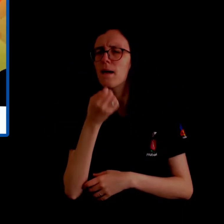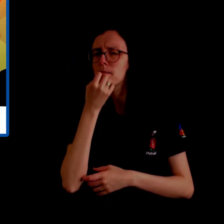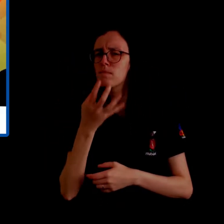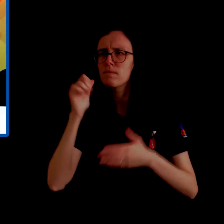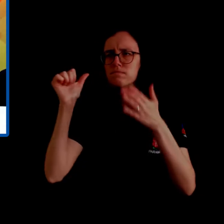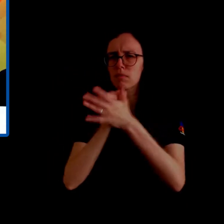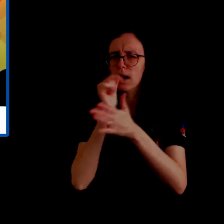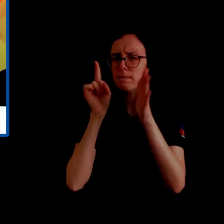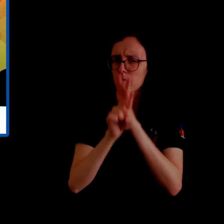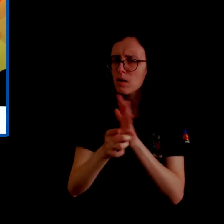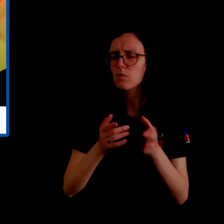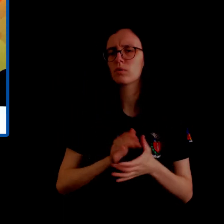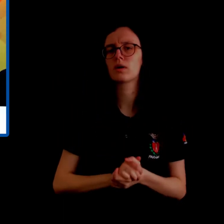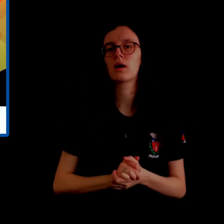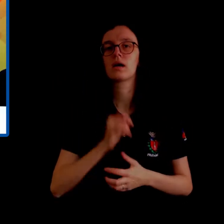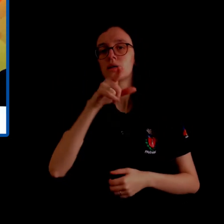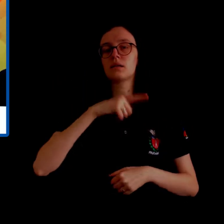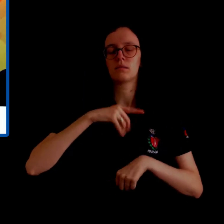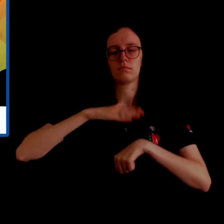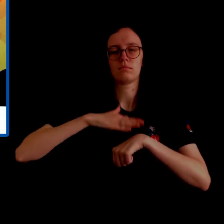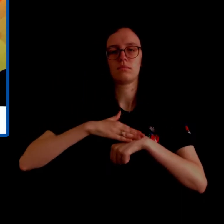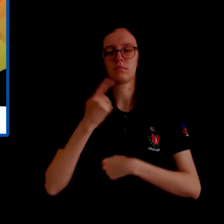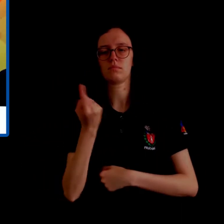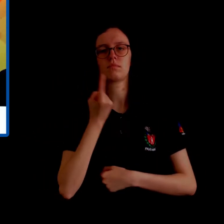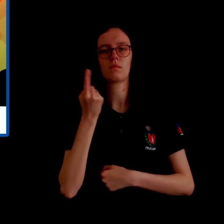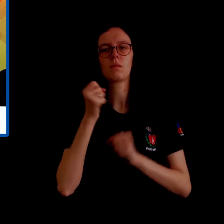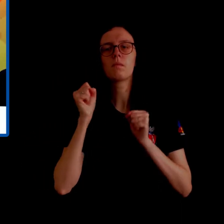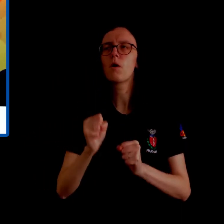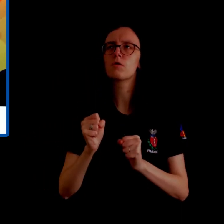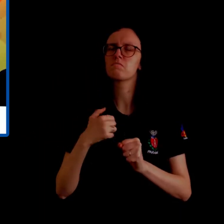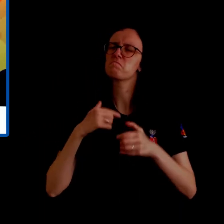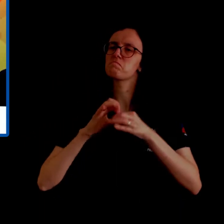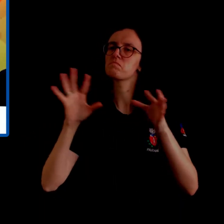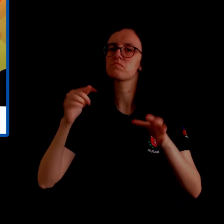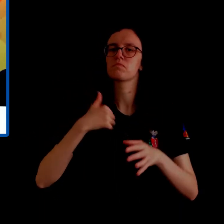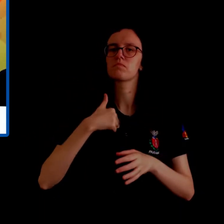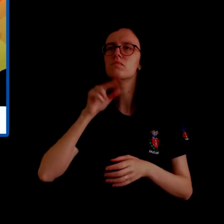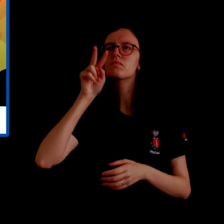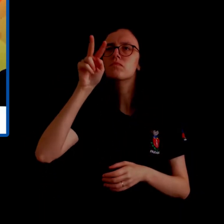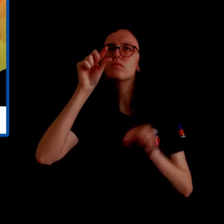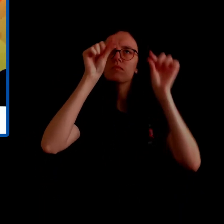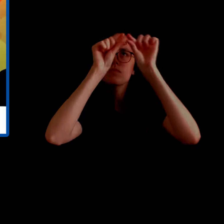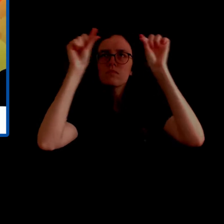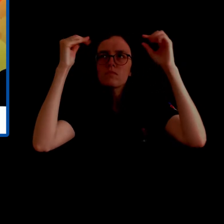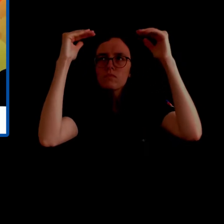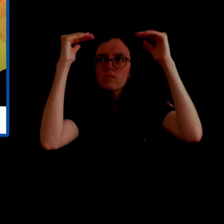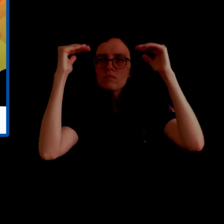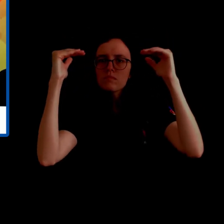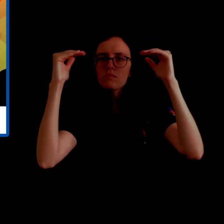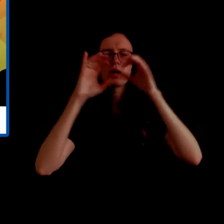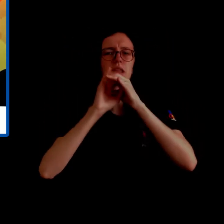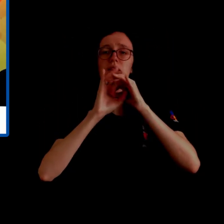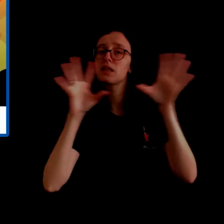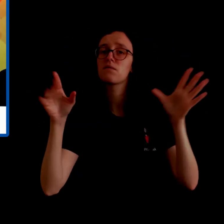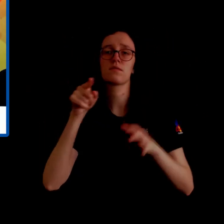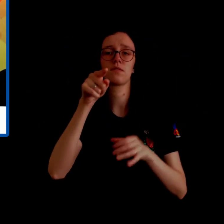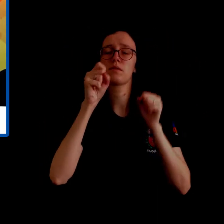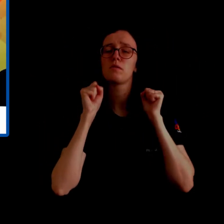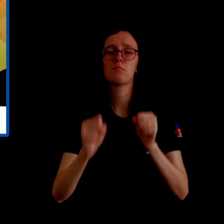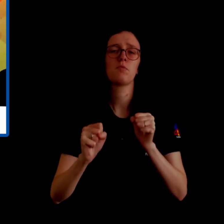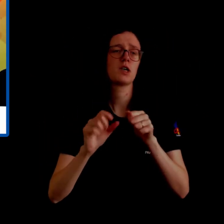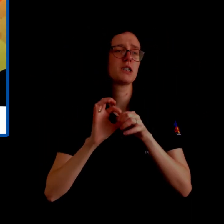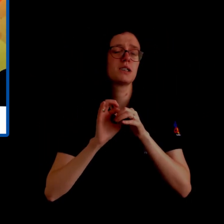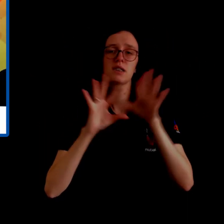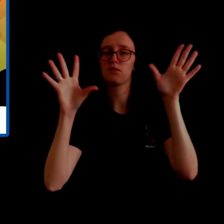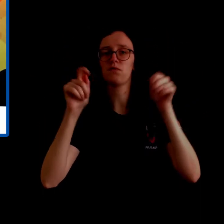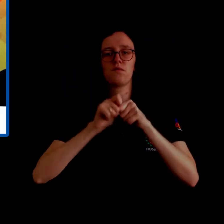pergunta? Se você tem autonomia para pegar esse formulário e abaixo dessa pergunta você fazer o que você quiser, tá?